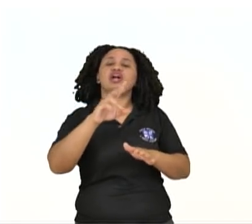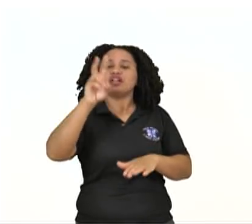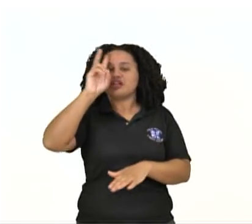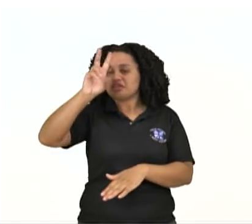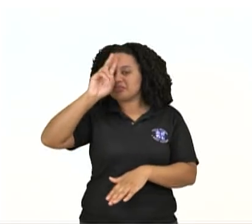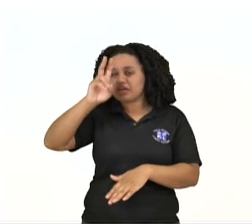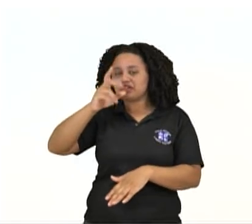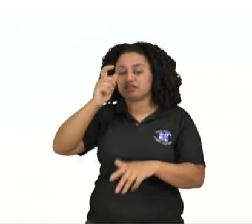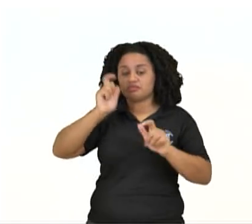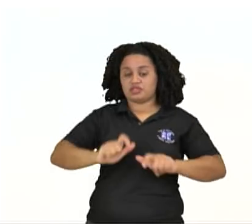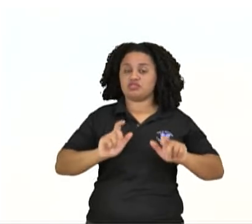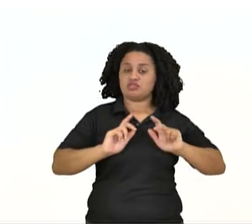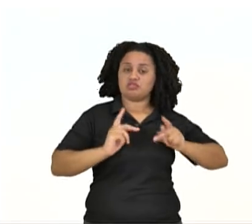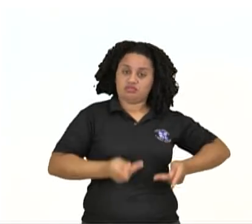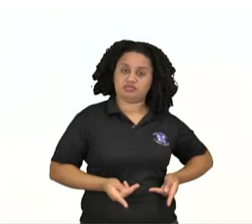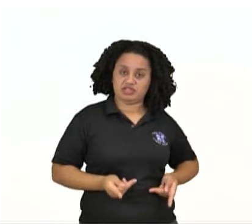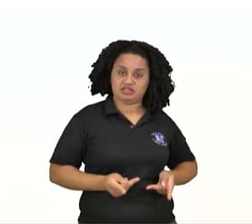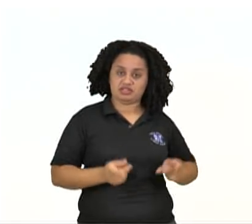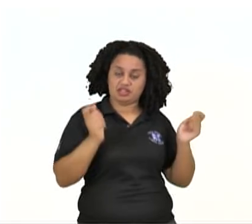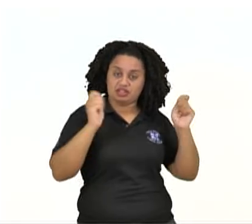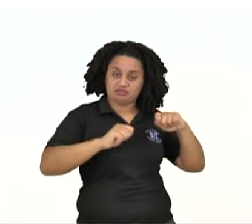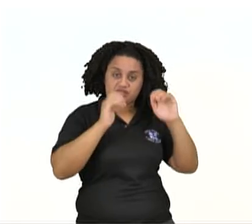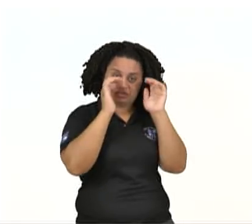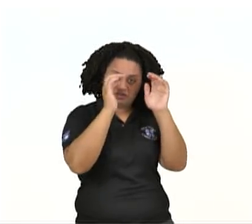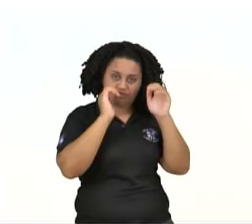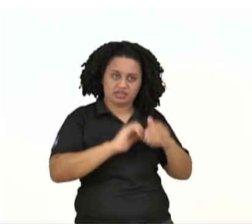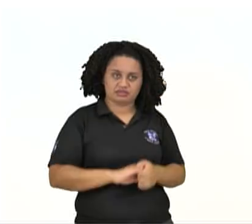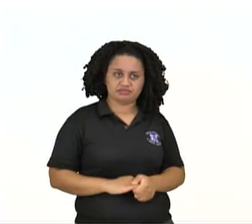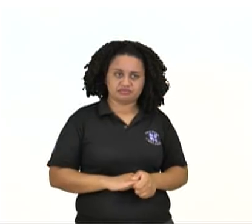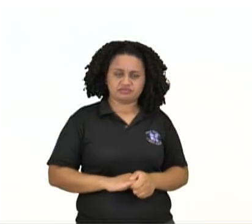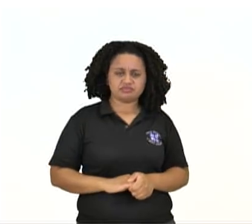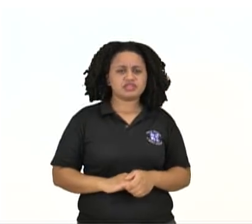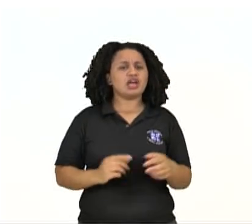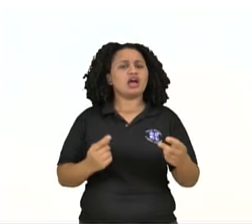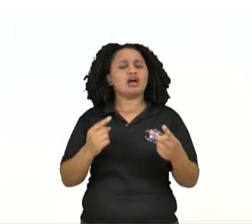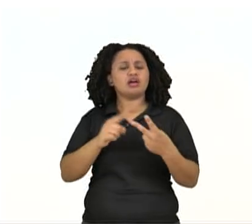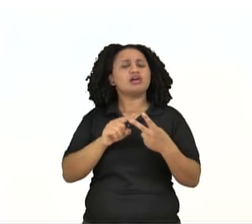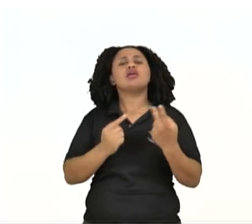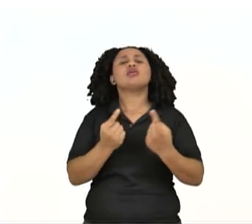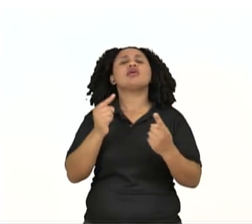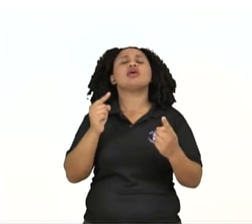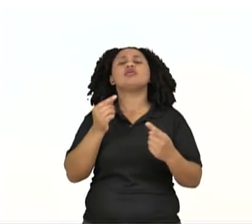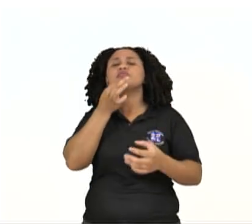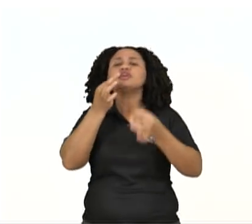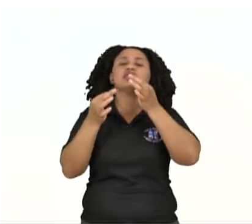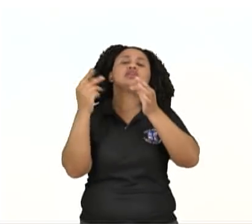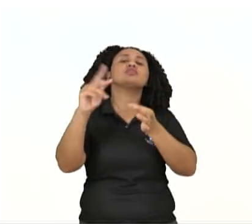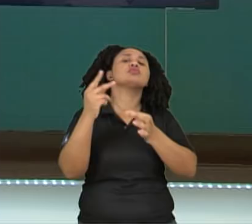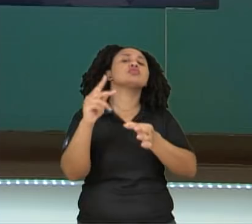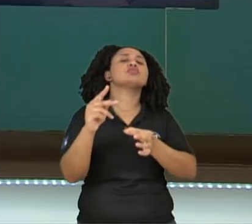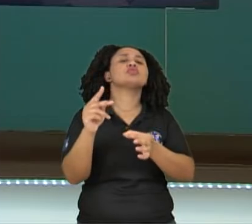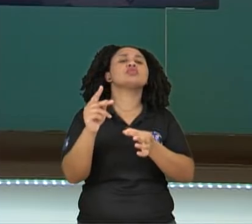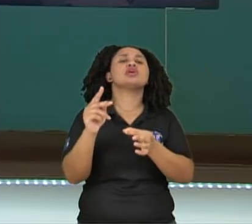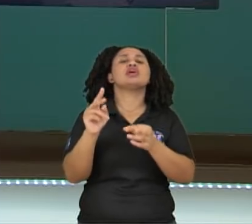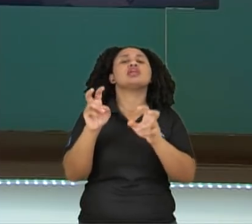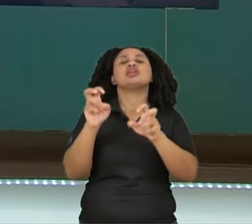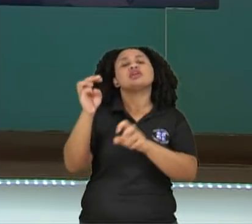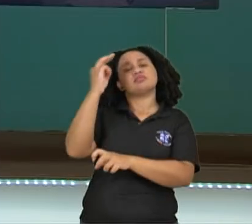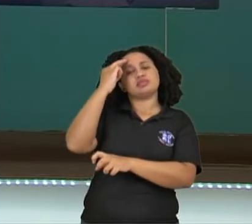lembranças dos seres humanos, a capacidade cerebral? Qual a sua opinião sobre a importância da memória? Mas qual memória?